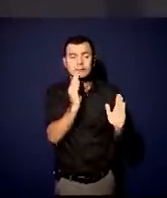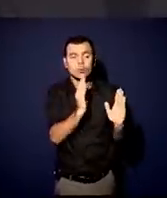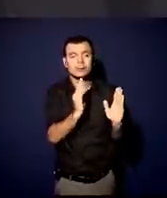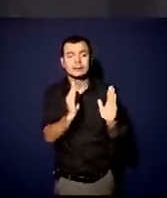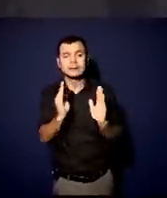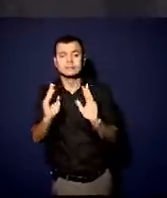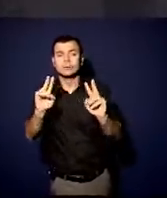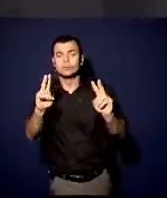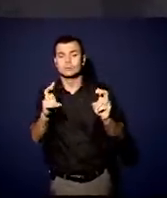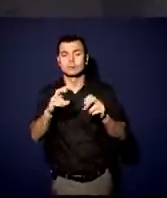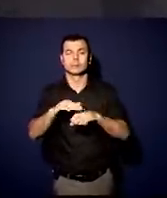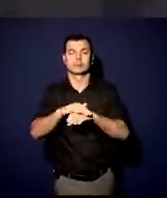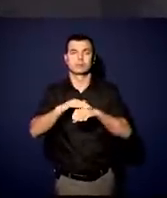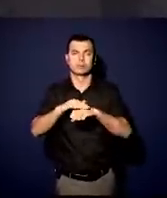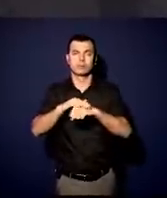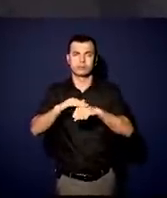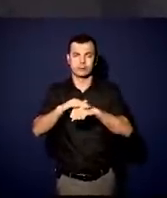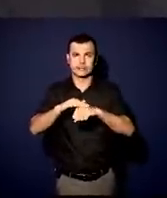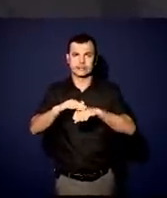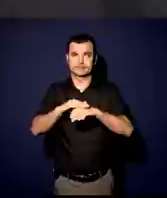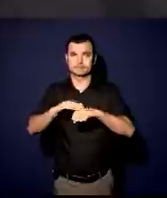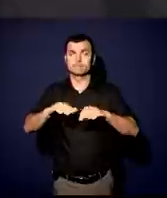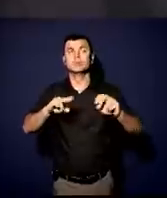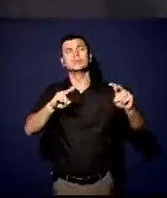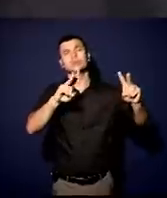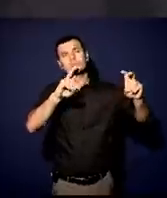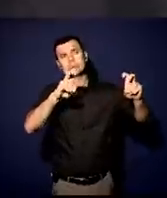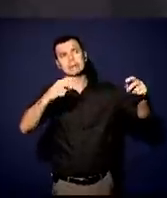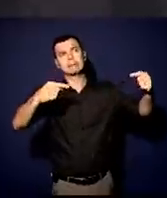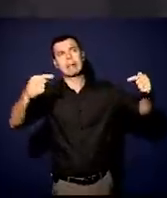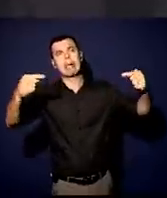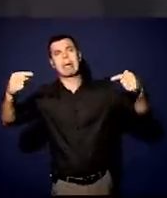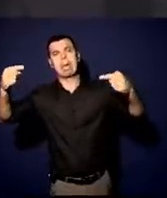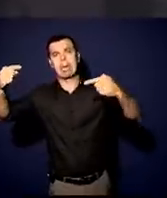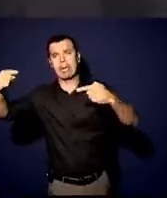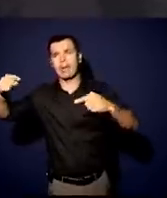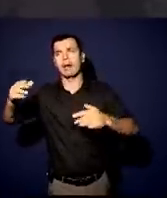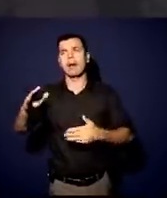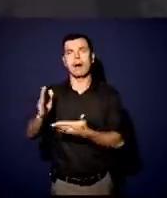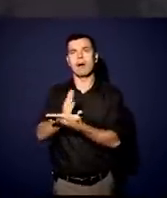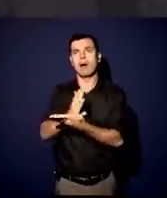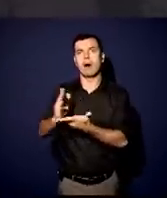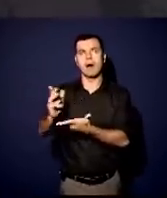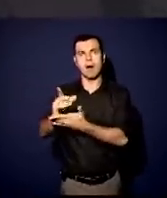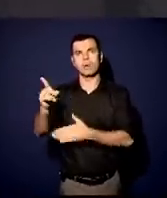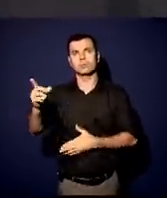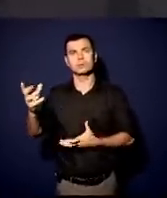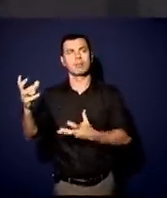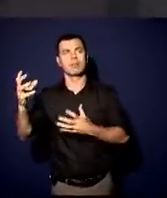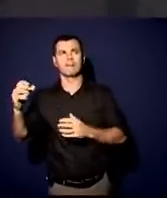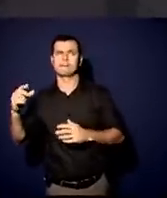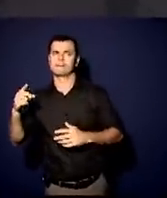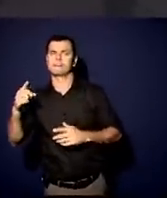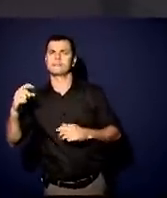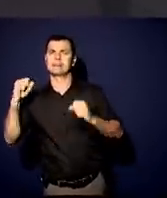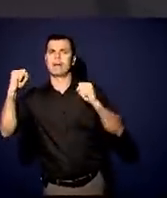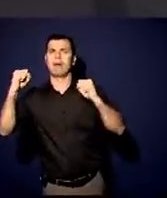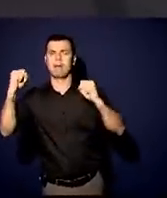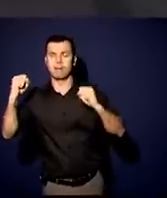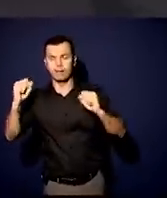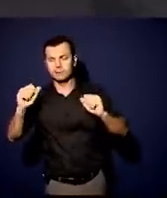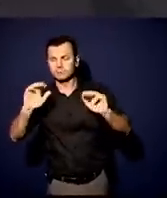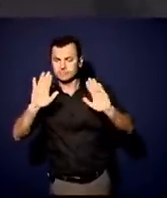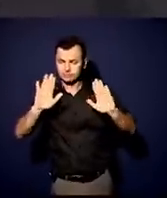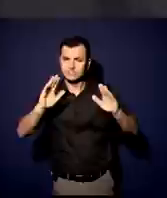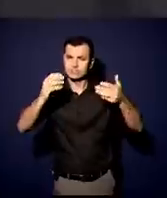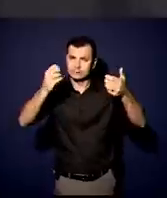a gente está falando o tema é muito polêmico desperta muitas paixões mas a gente tem que entender do que que se